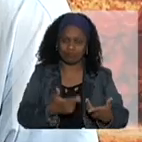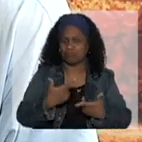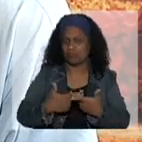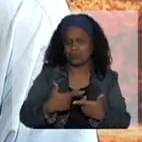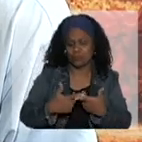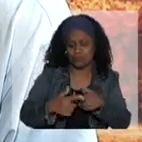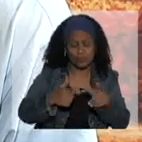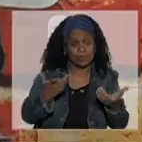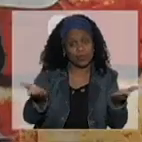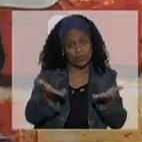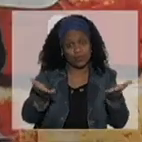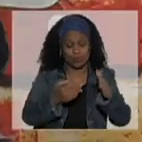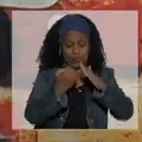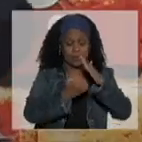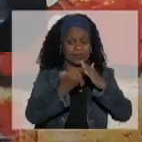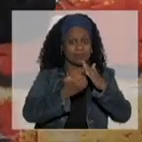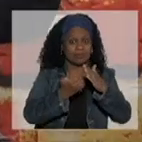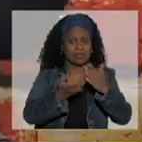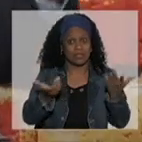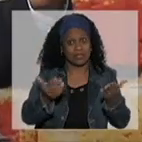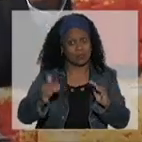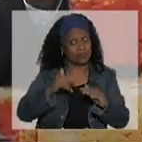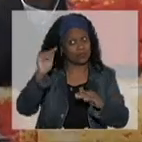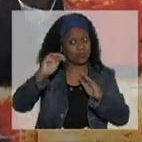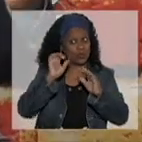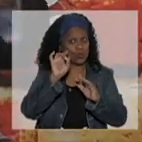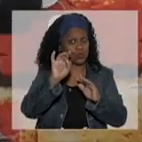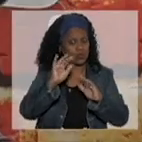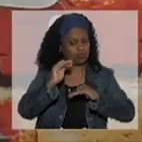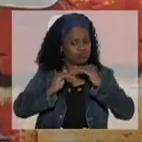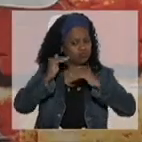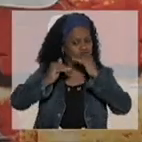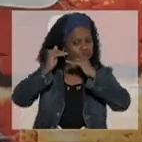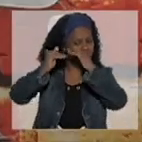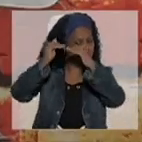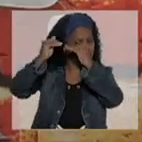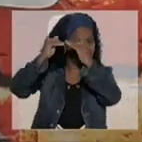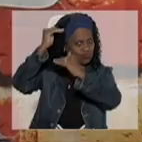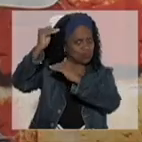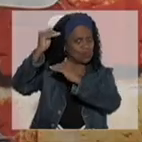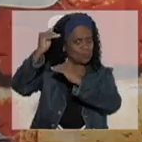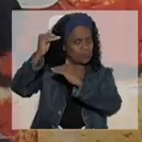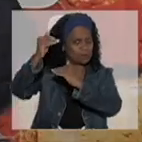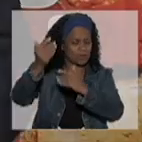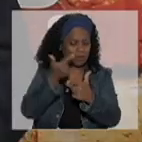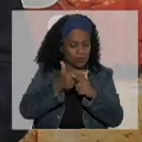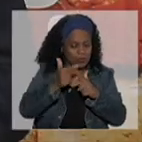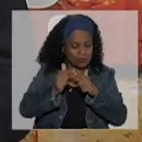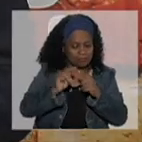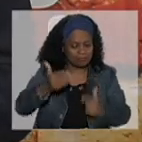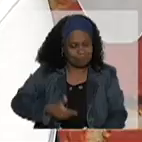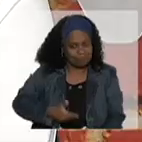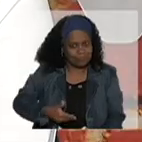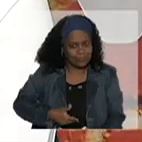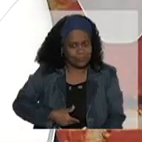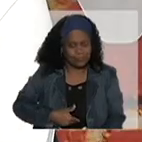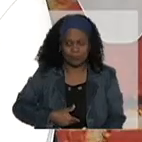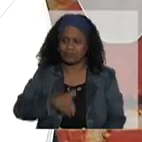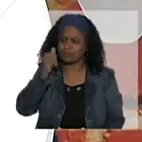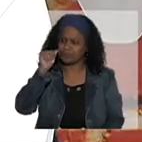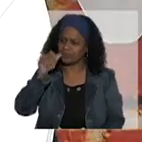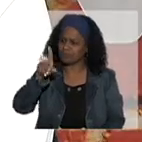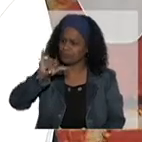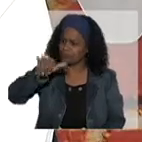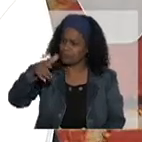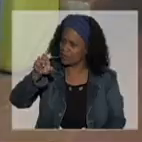das condições de trabalho e o que vai agravar a exclusão o que vai ter incidência sobre esse problema da fome